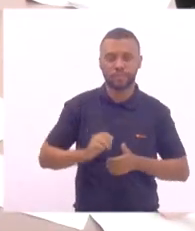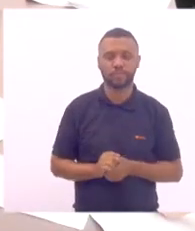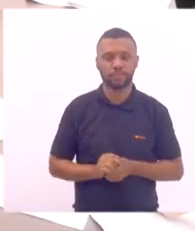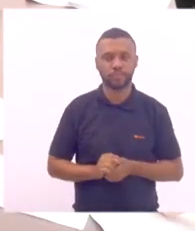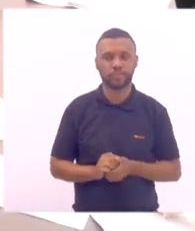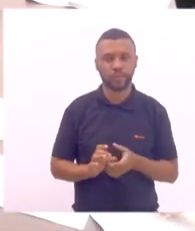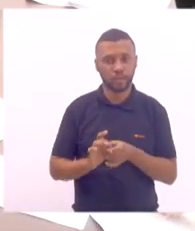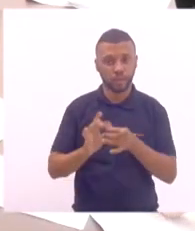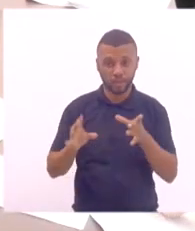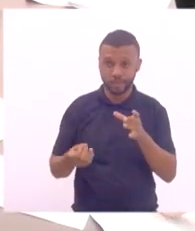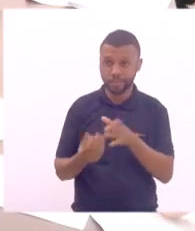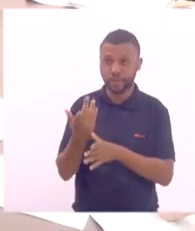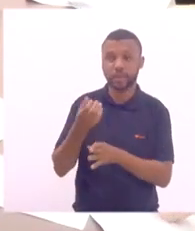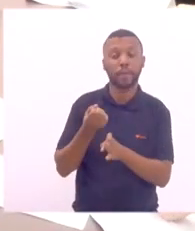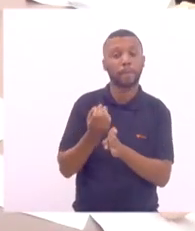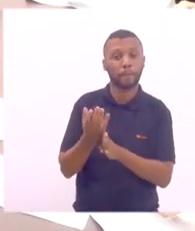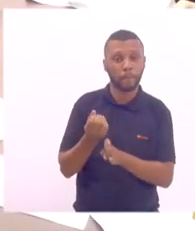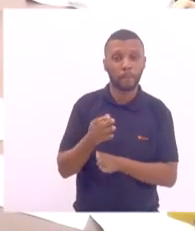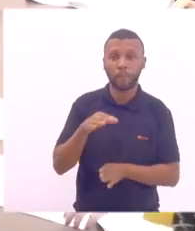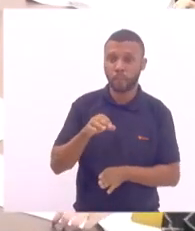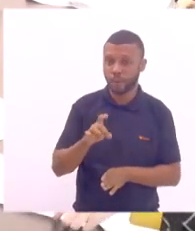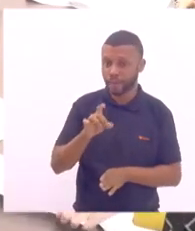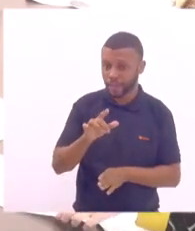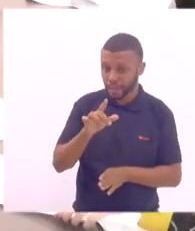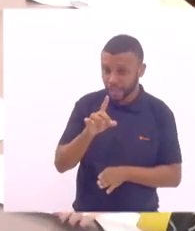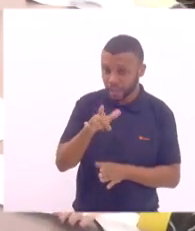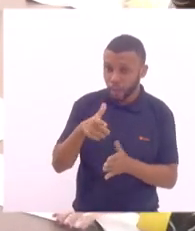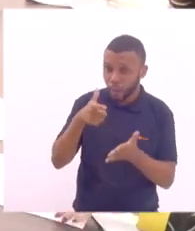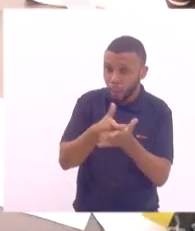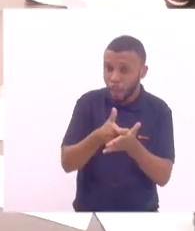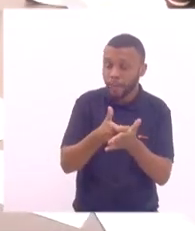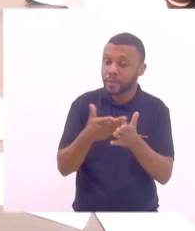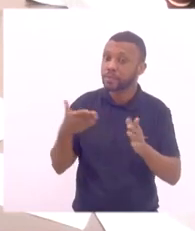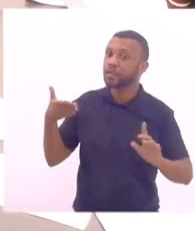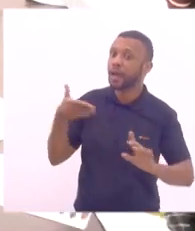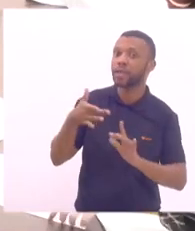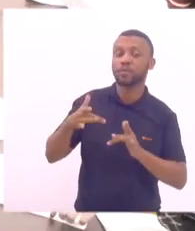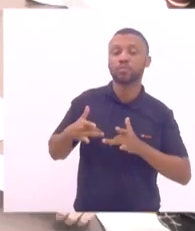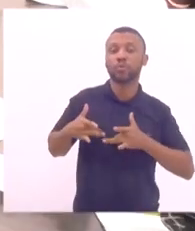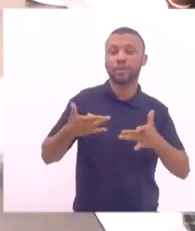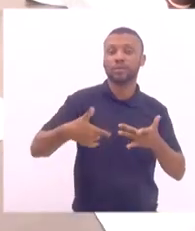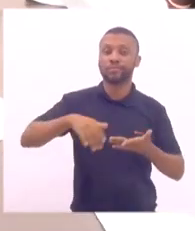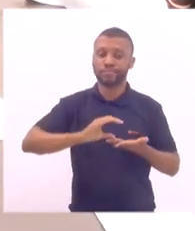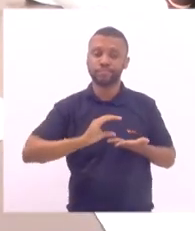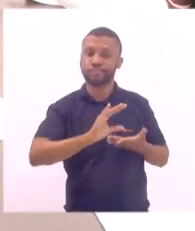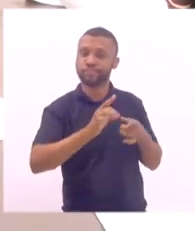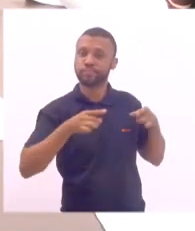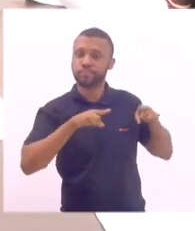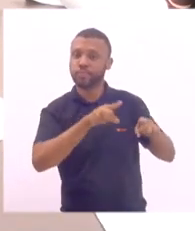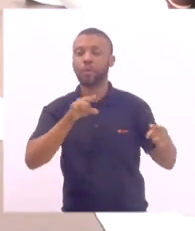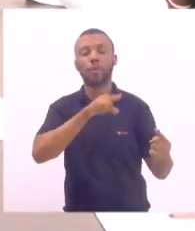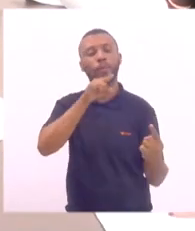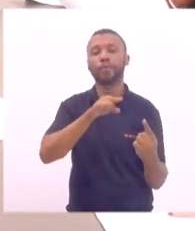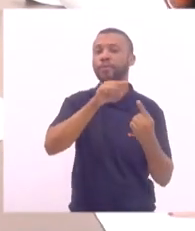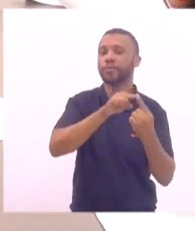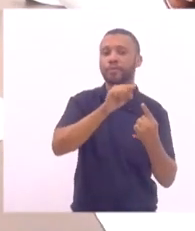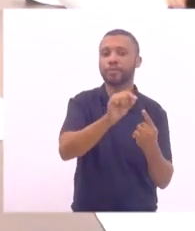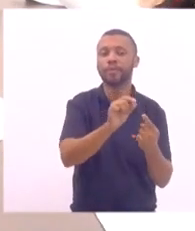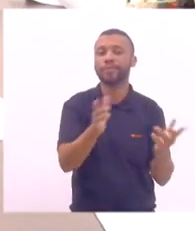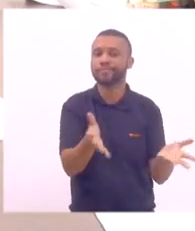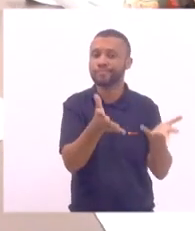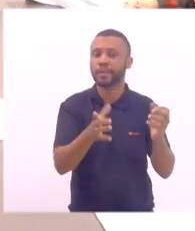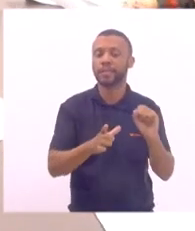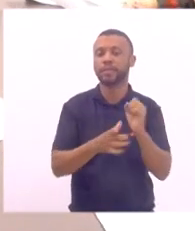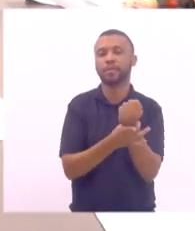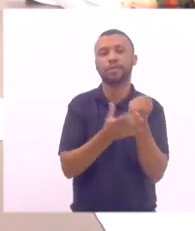Autoriza a implantação da modalidade de compra direta com doação simultânea no Estado do Rio de Janeiro, tendo como objetivo fomentar a segurança